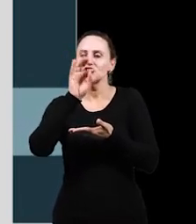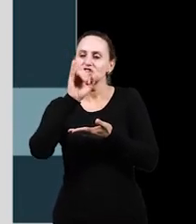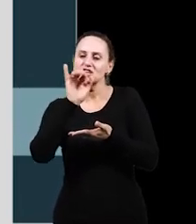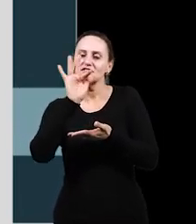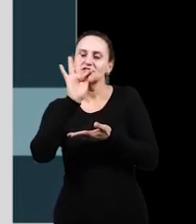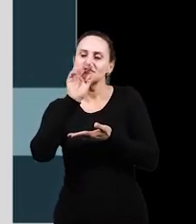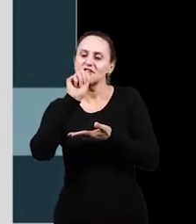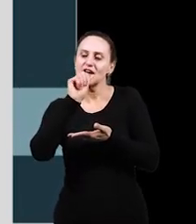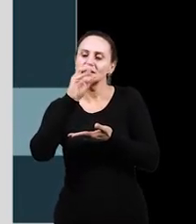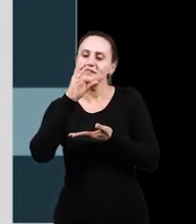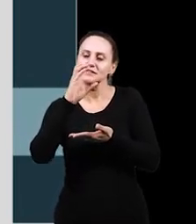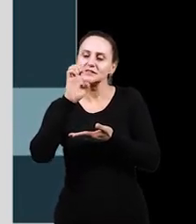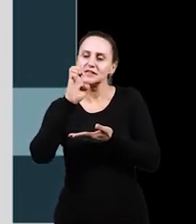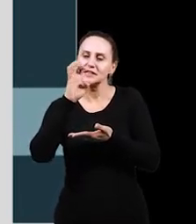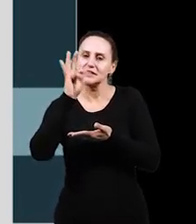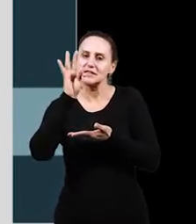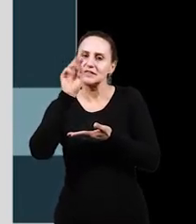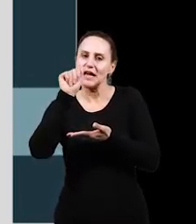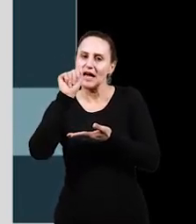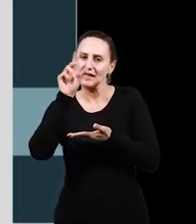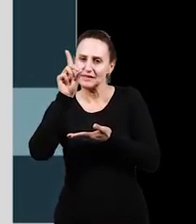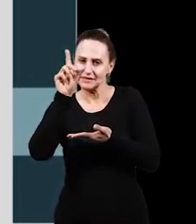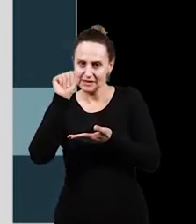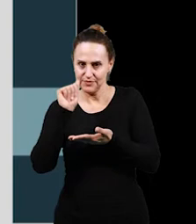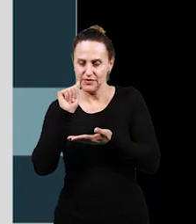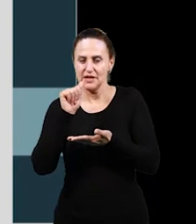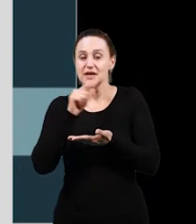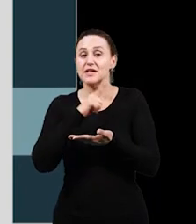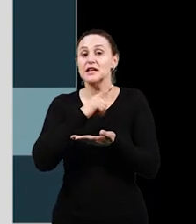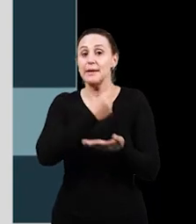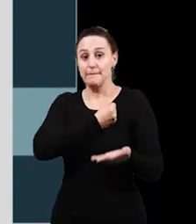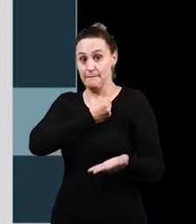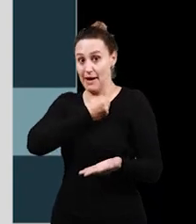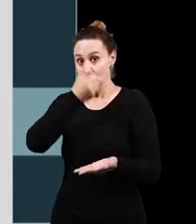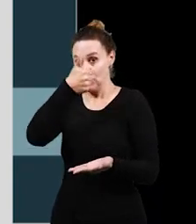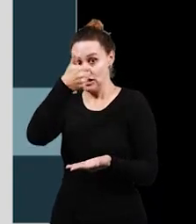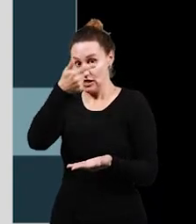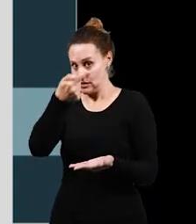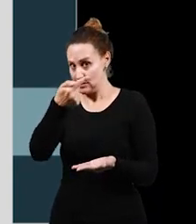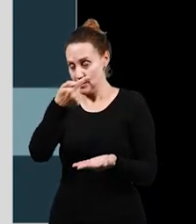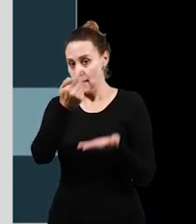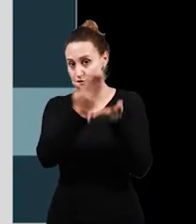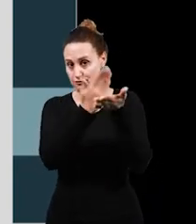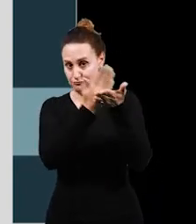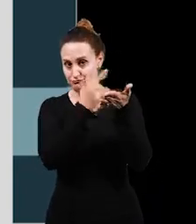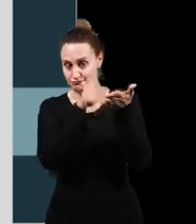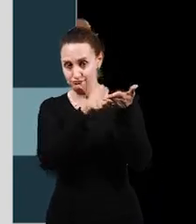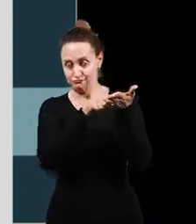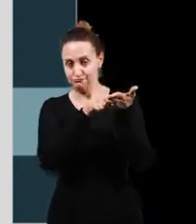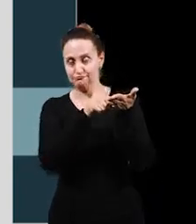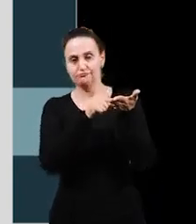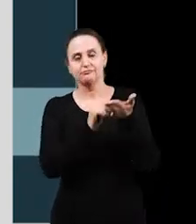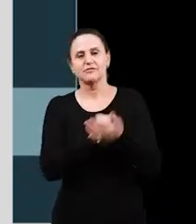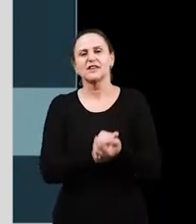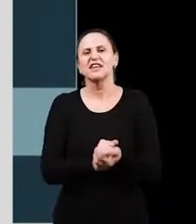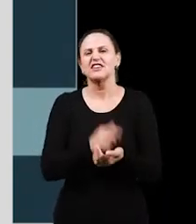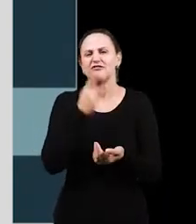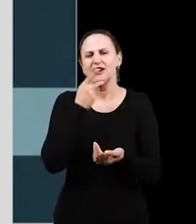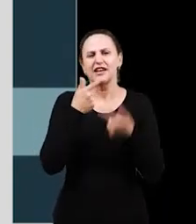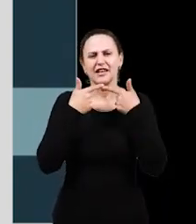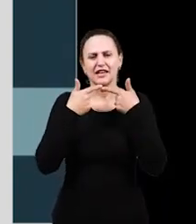a página tá na página 17 do curso de linguística geral e ele vai dizer também que a linguagem é um fenômeno